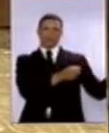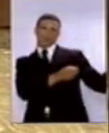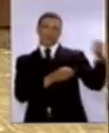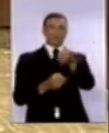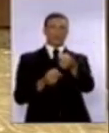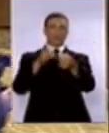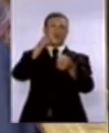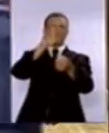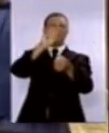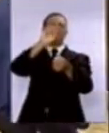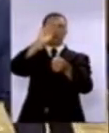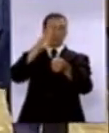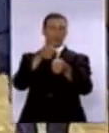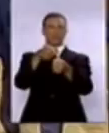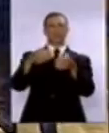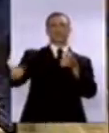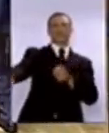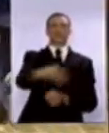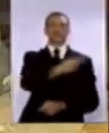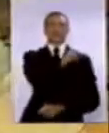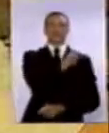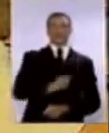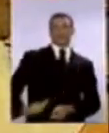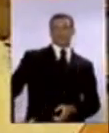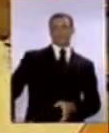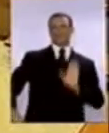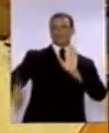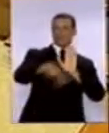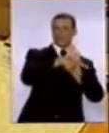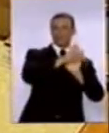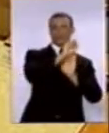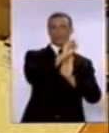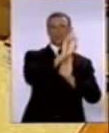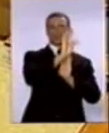no cargo de ministro do supremo tribunal federal